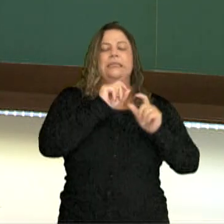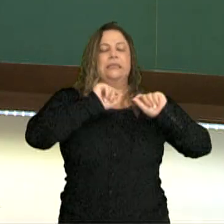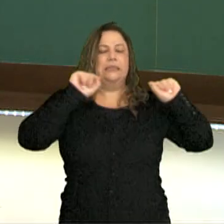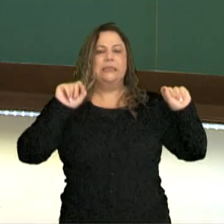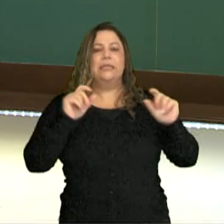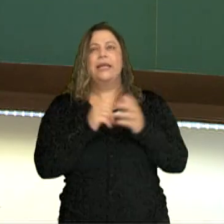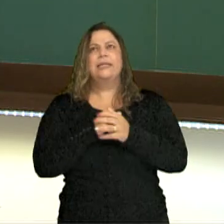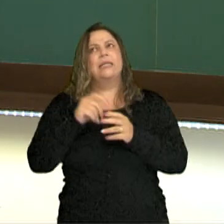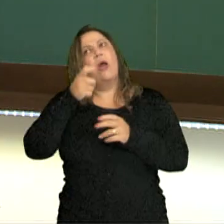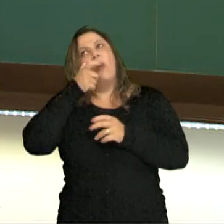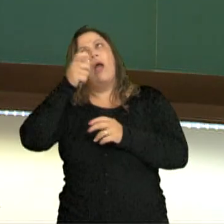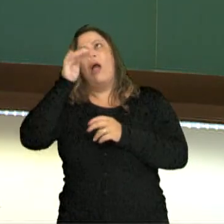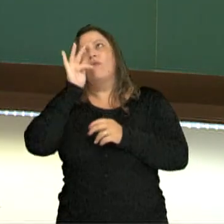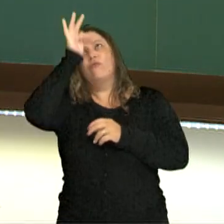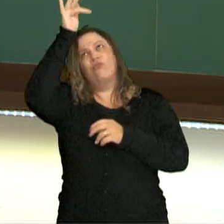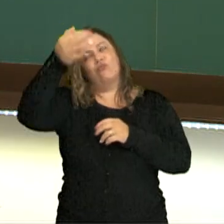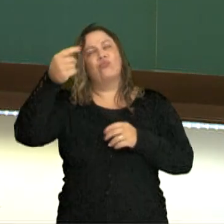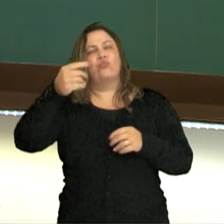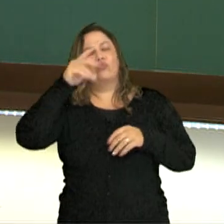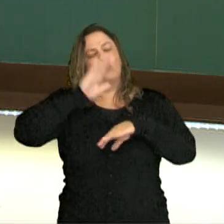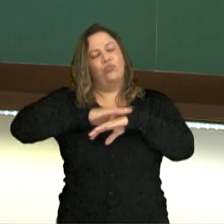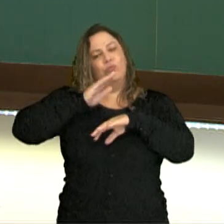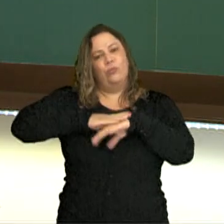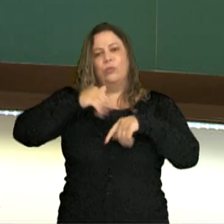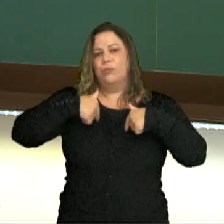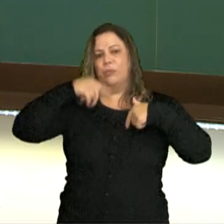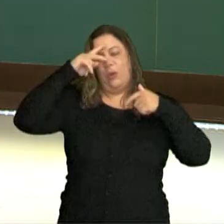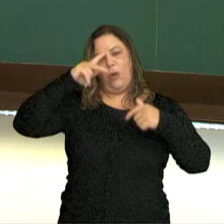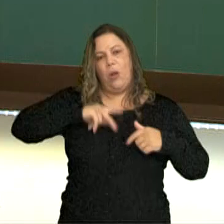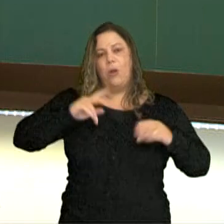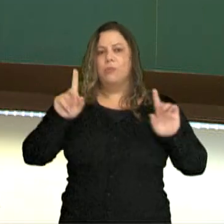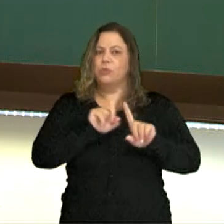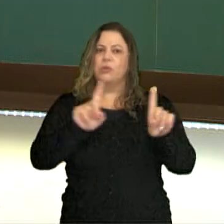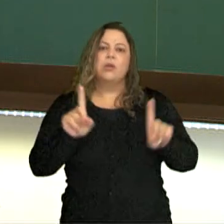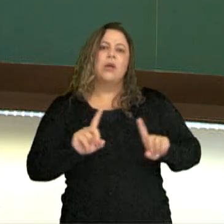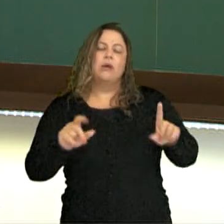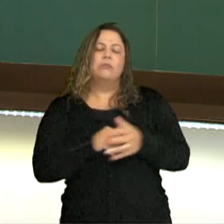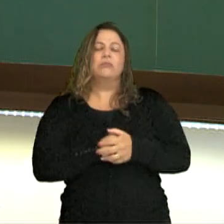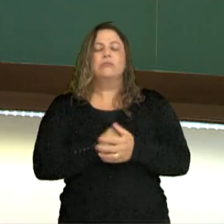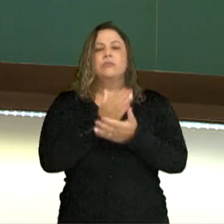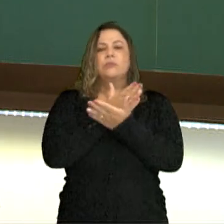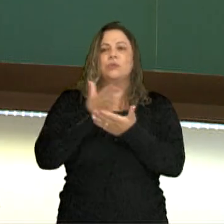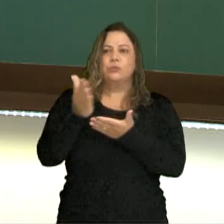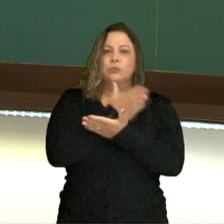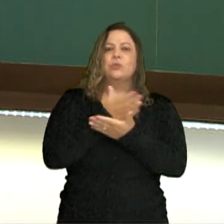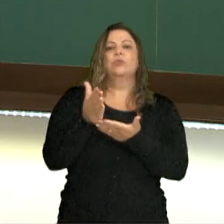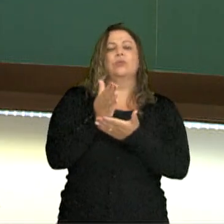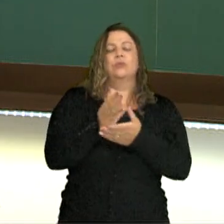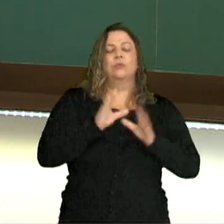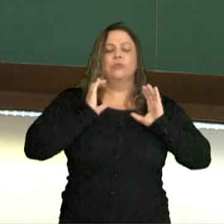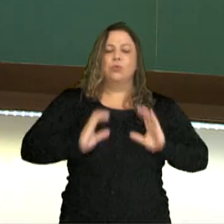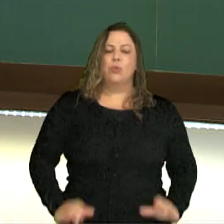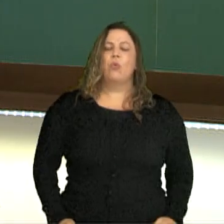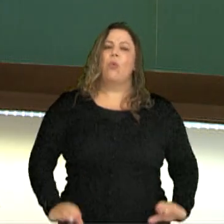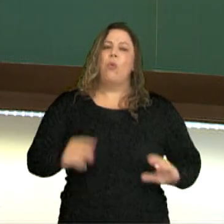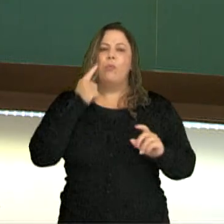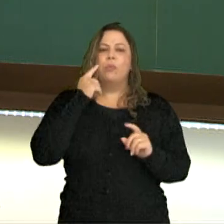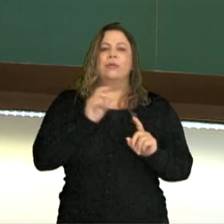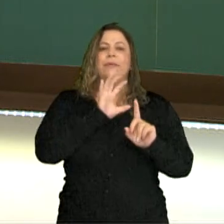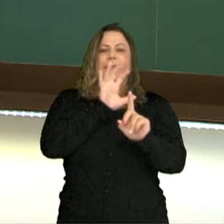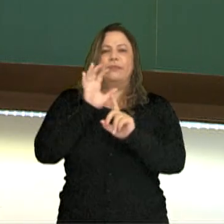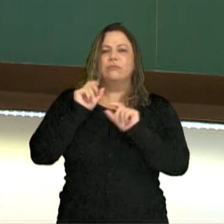que o futuro vai ver o que nós fazíamos. No início o homem o homem se comportava por